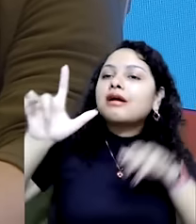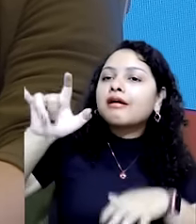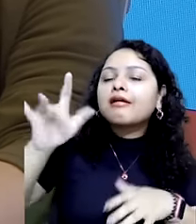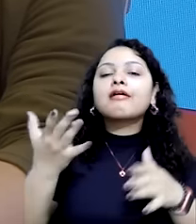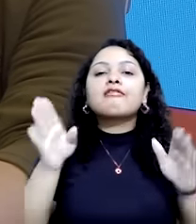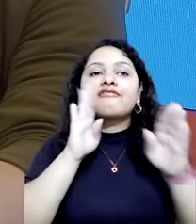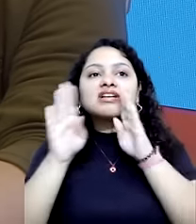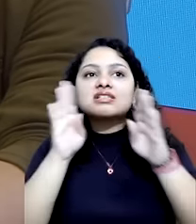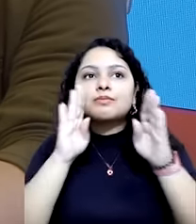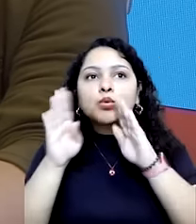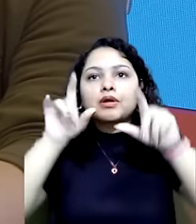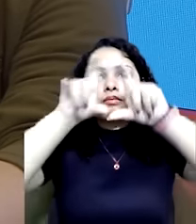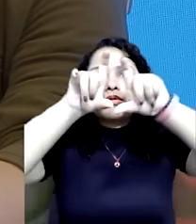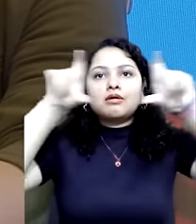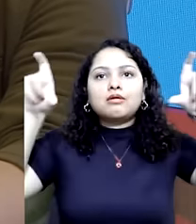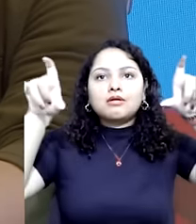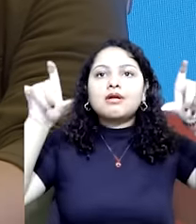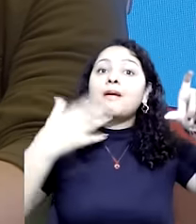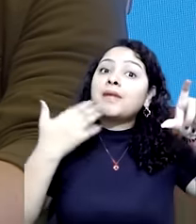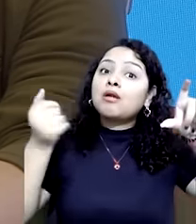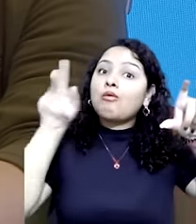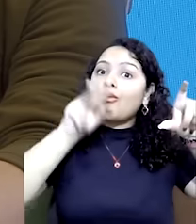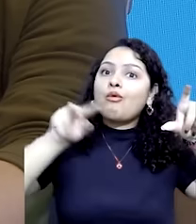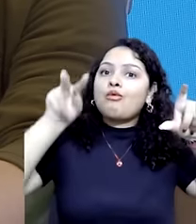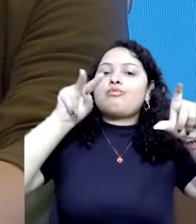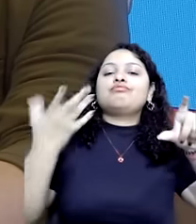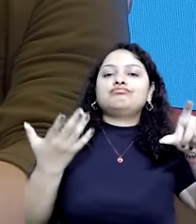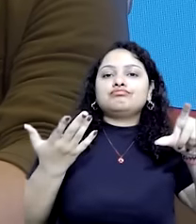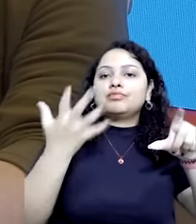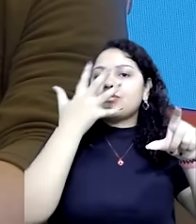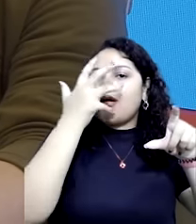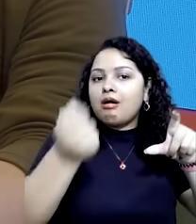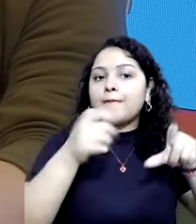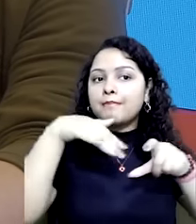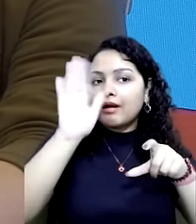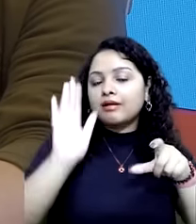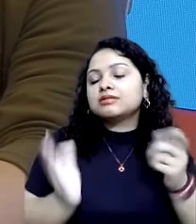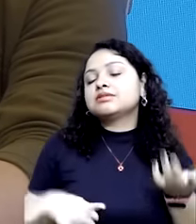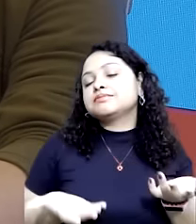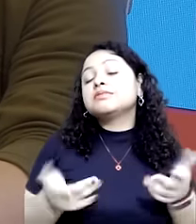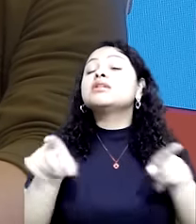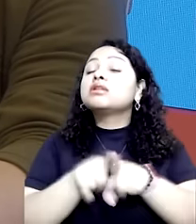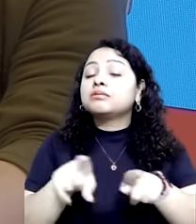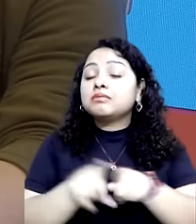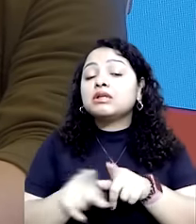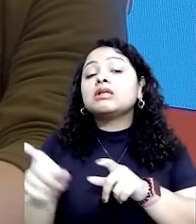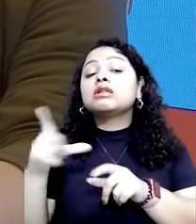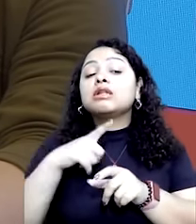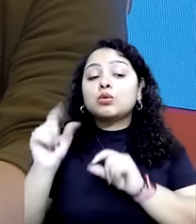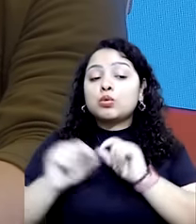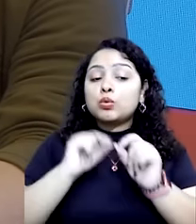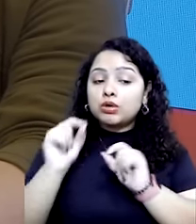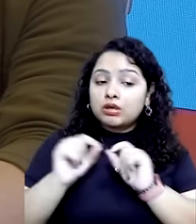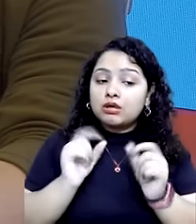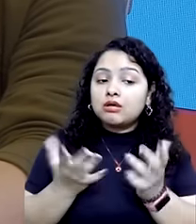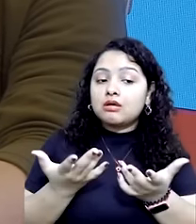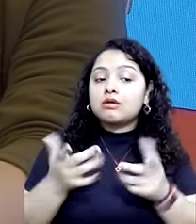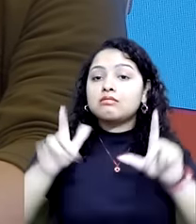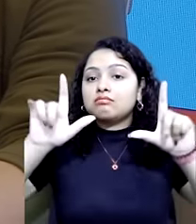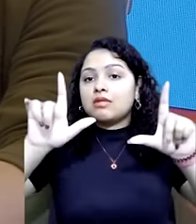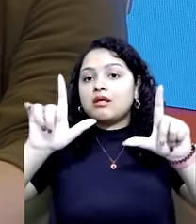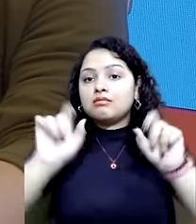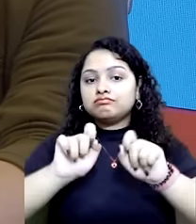usar porque ele toma uma parte da tela aí maior então chama mais atenção tem a questão também de de de do tela